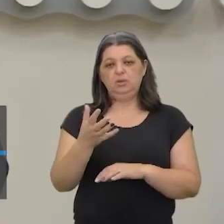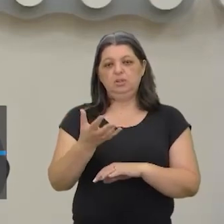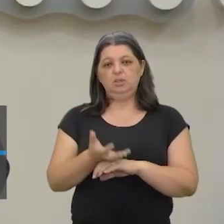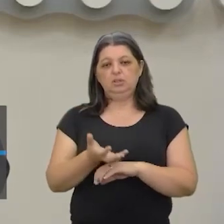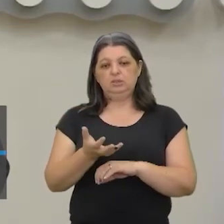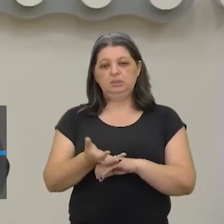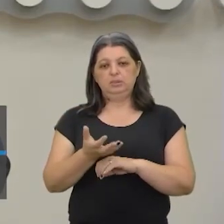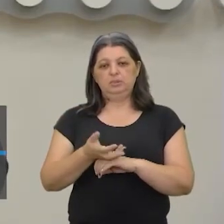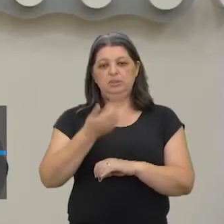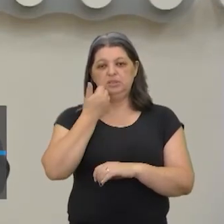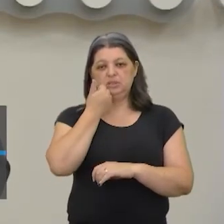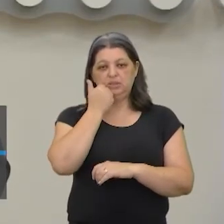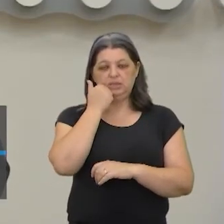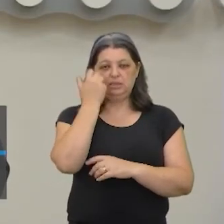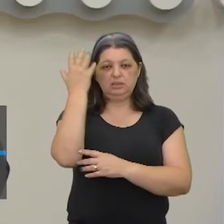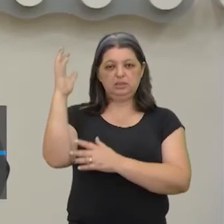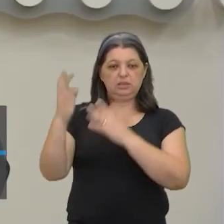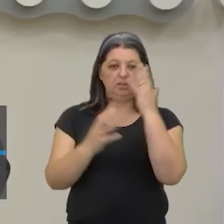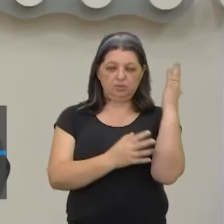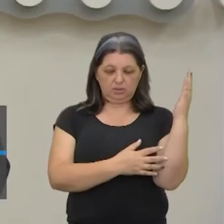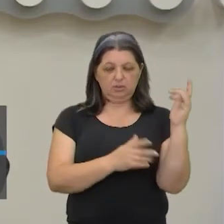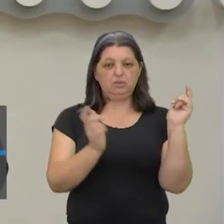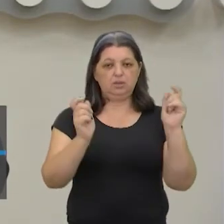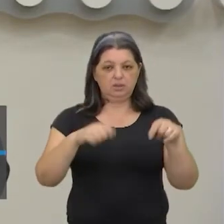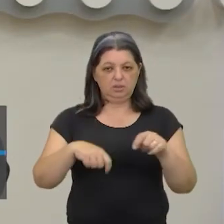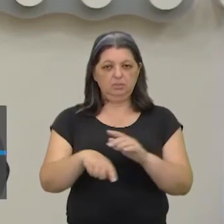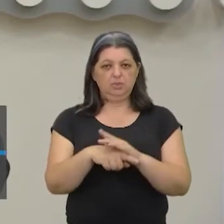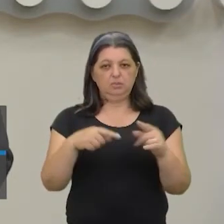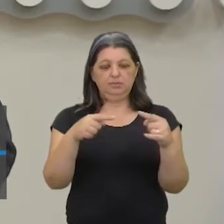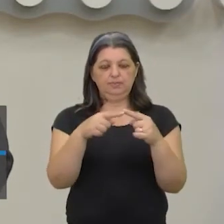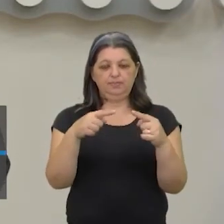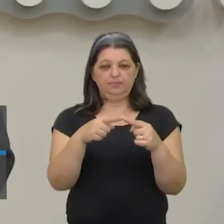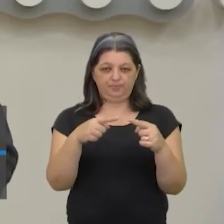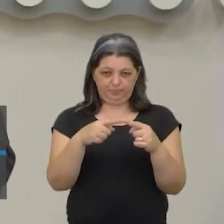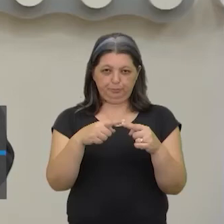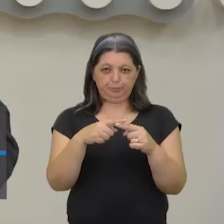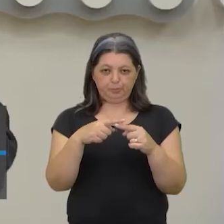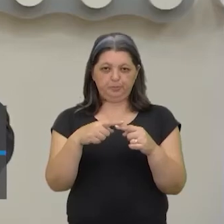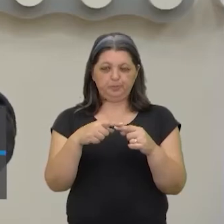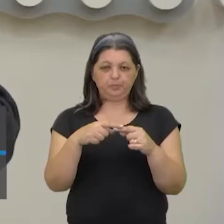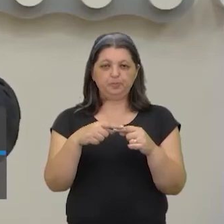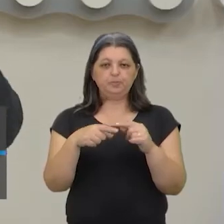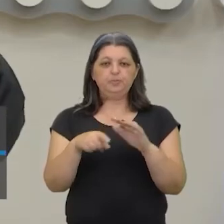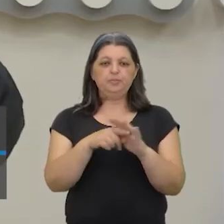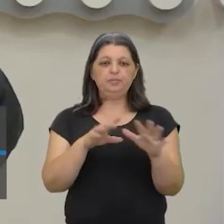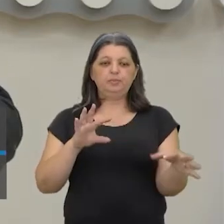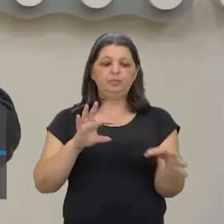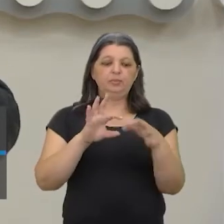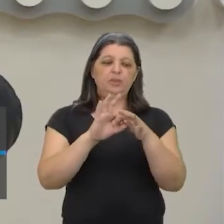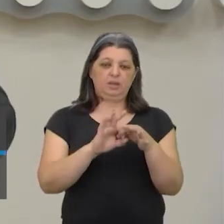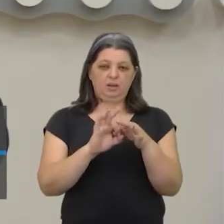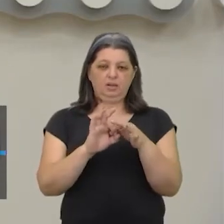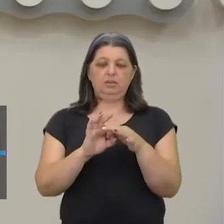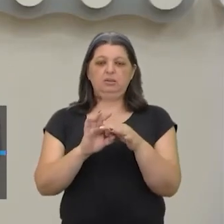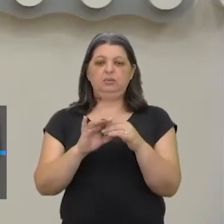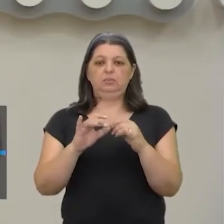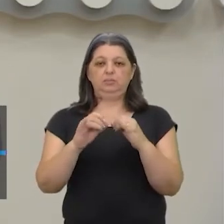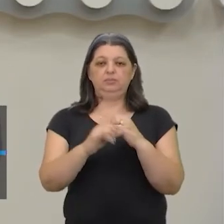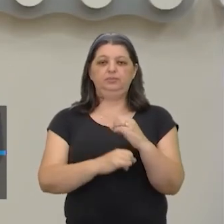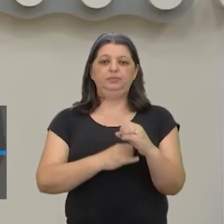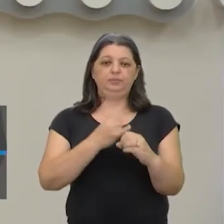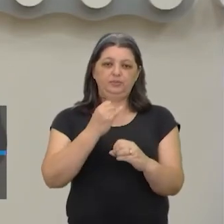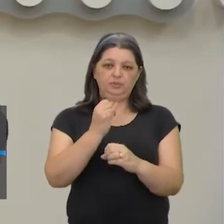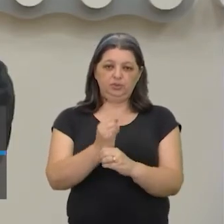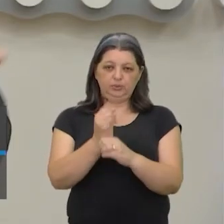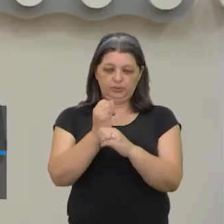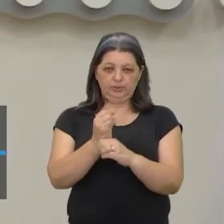mais profundamente essa parte de ligação iônica. Né? E no primeiro ano vocês têm uma base. Caso tenha ciência